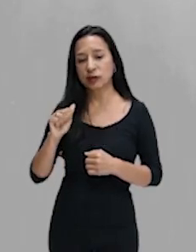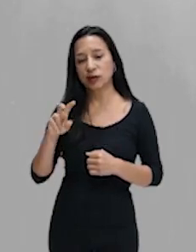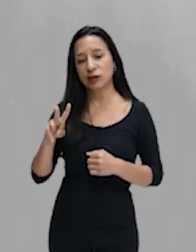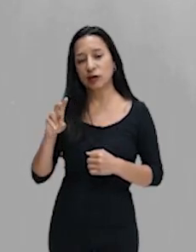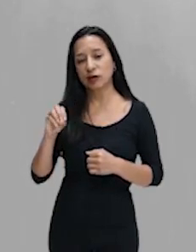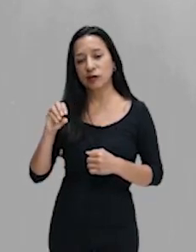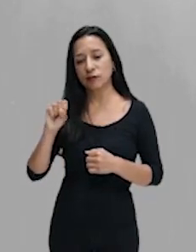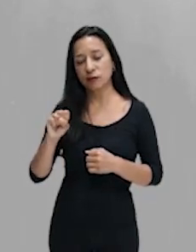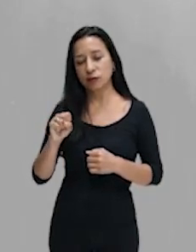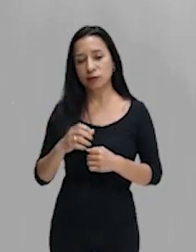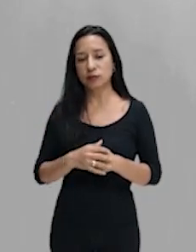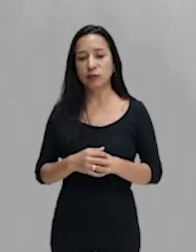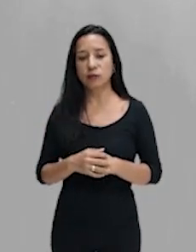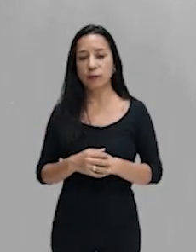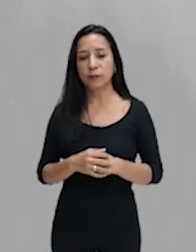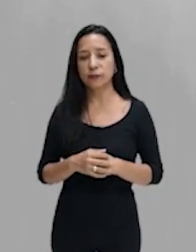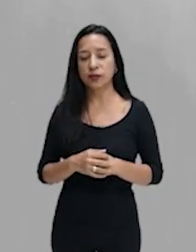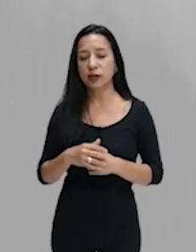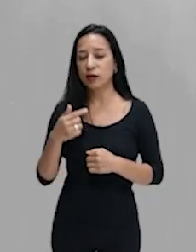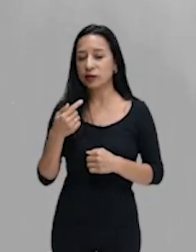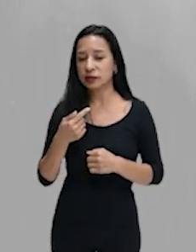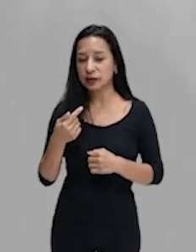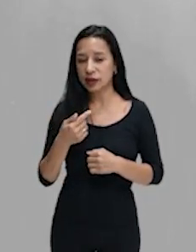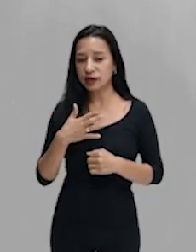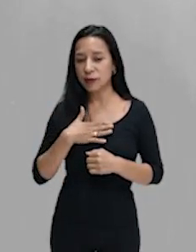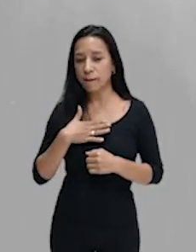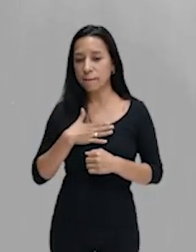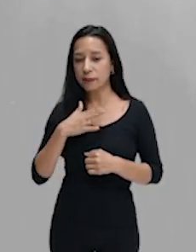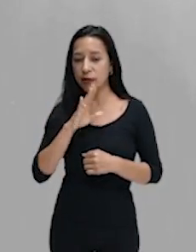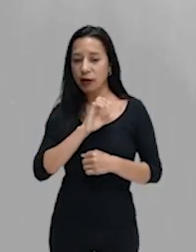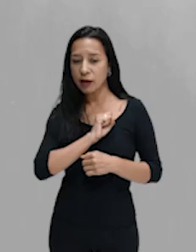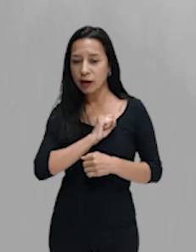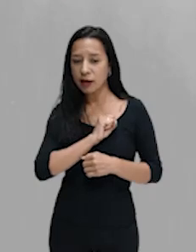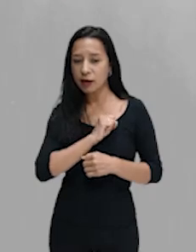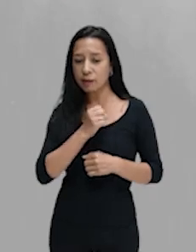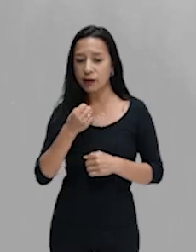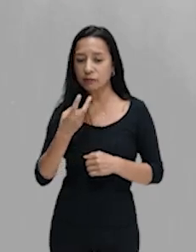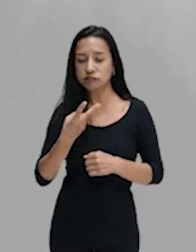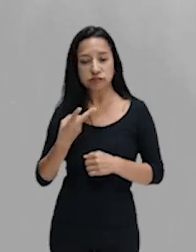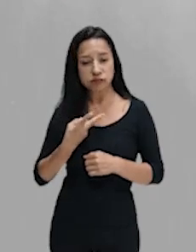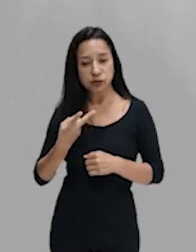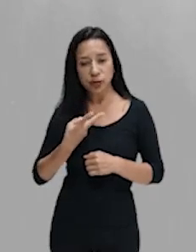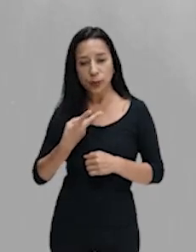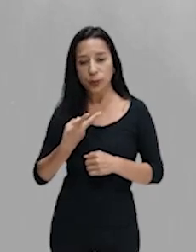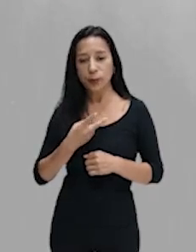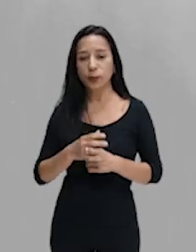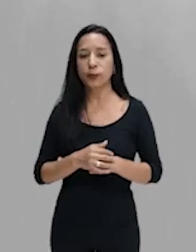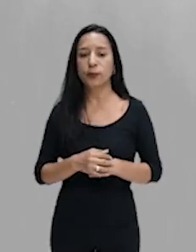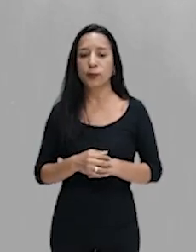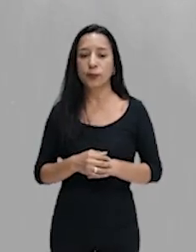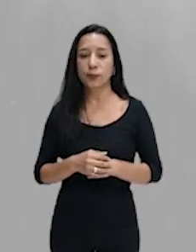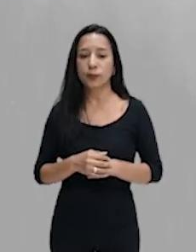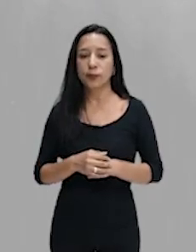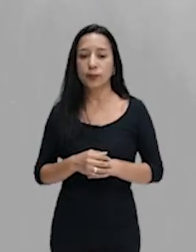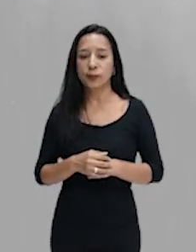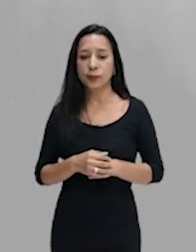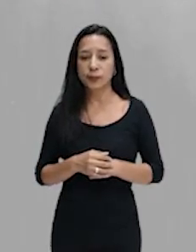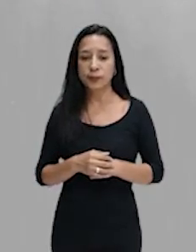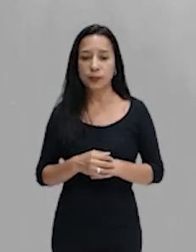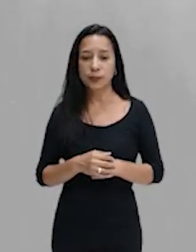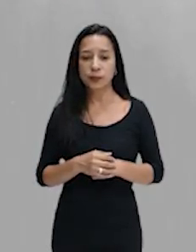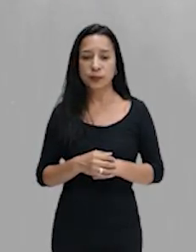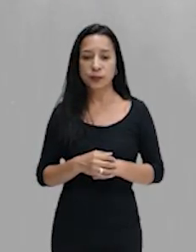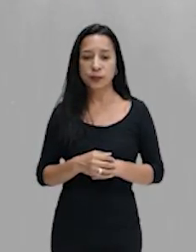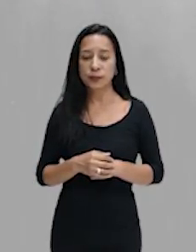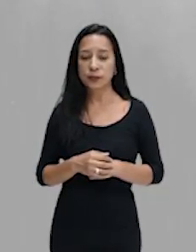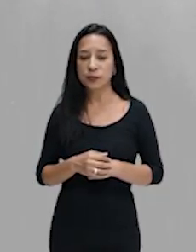fez uma pintura para o marido. A Coluna Partida é exatamente aquele quadro que eu falei para vocês ainda há pouco,